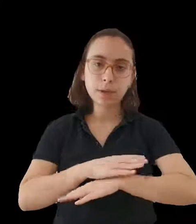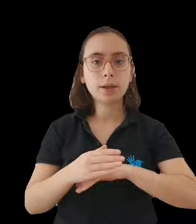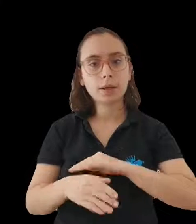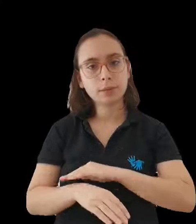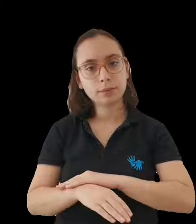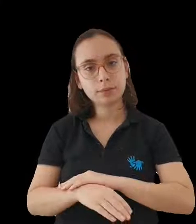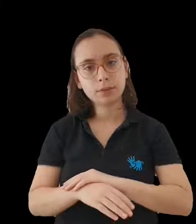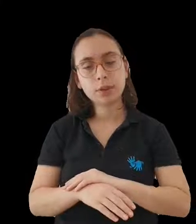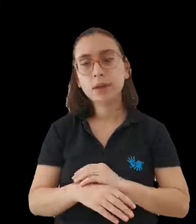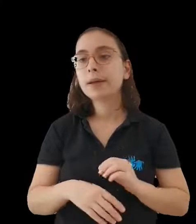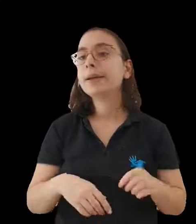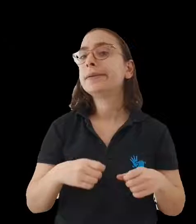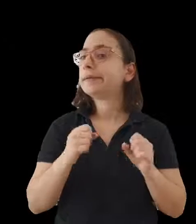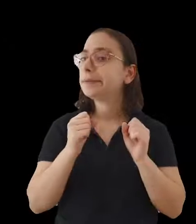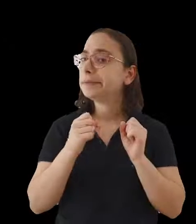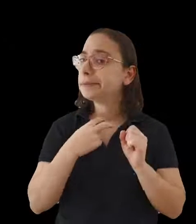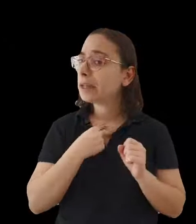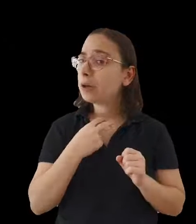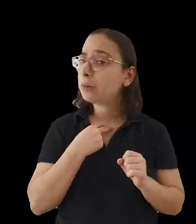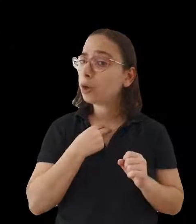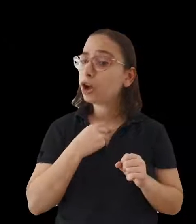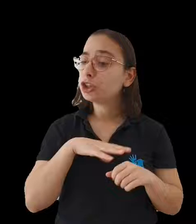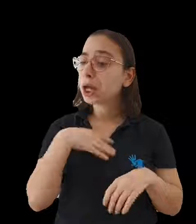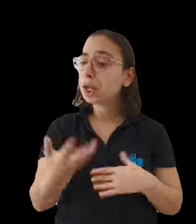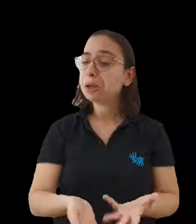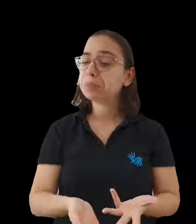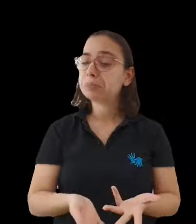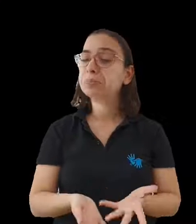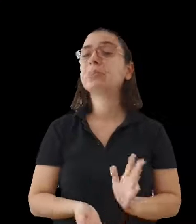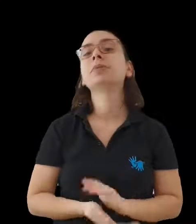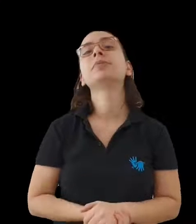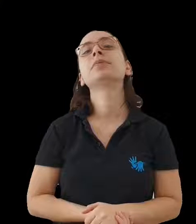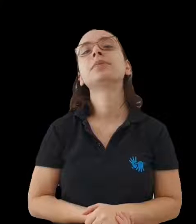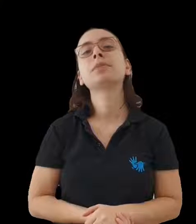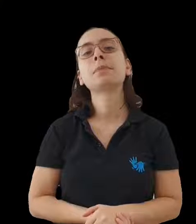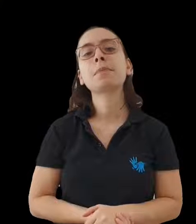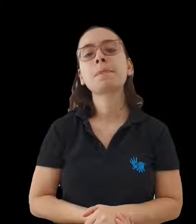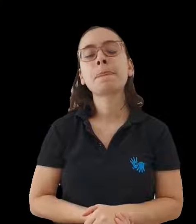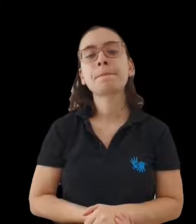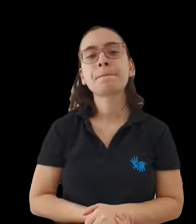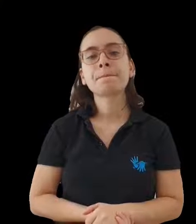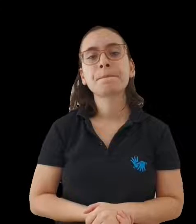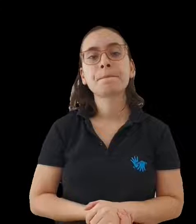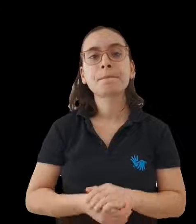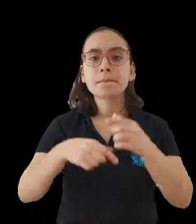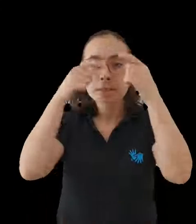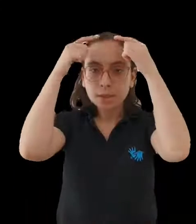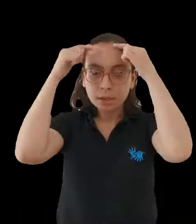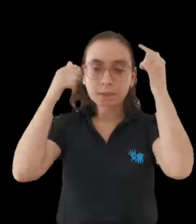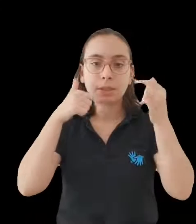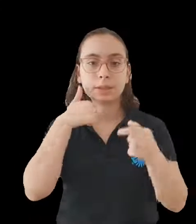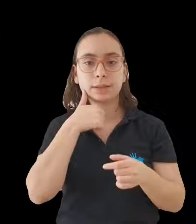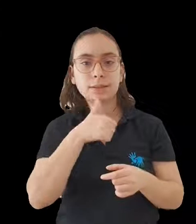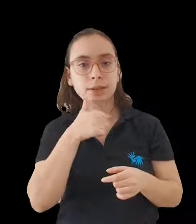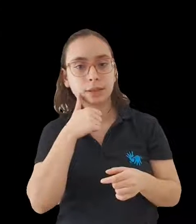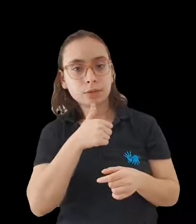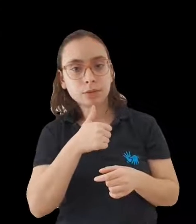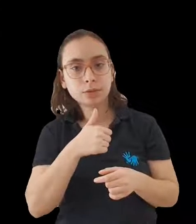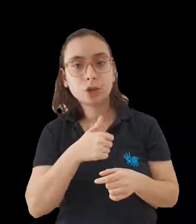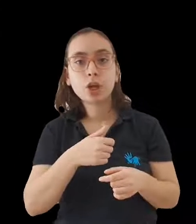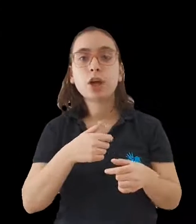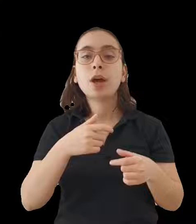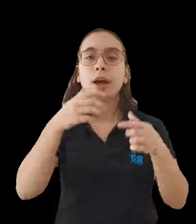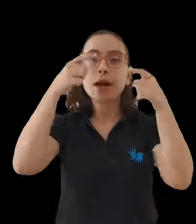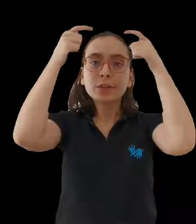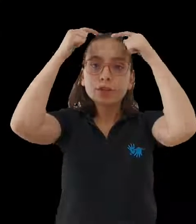deixar cair, tá bem? Tá? Então, a gente tem a princesa, a gente tem o rei. Cadê o